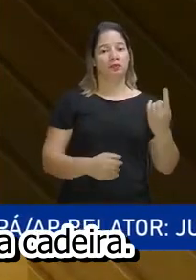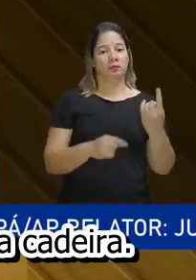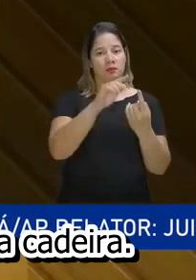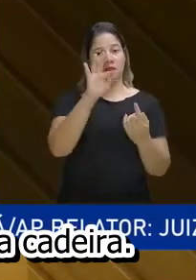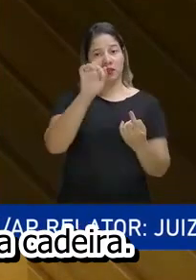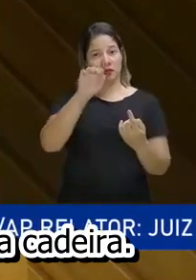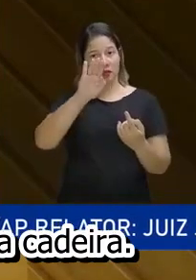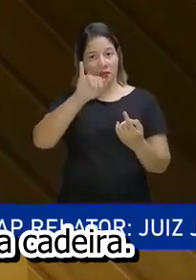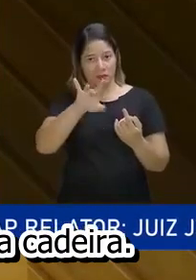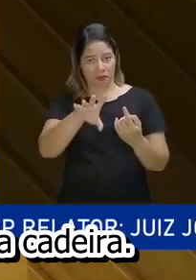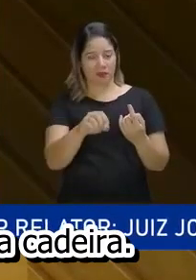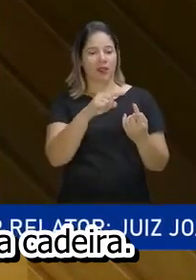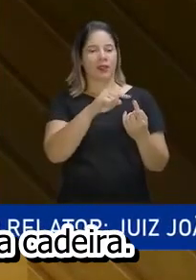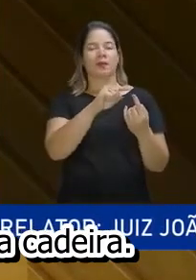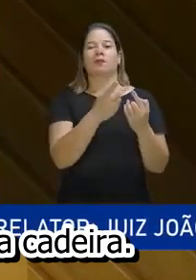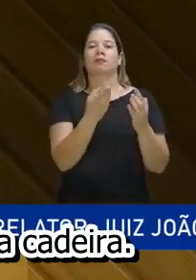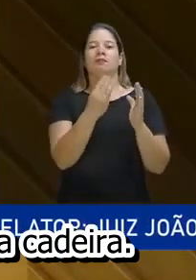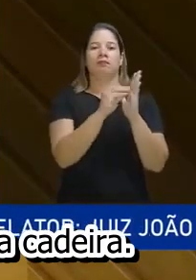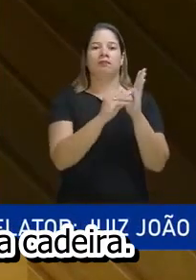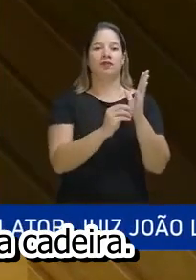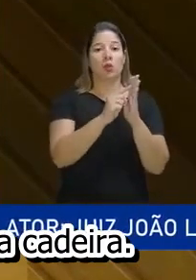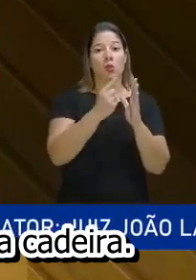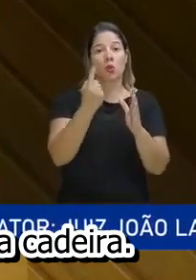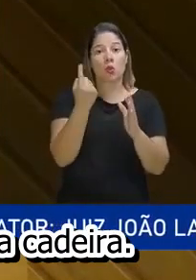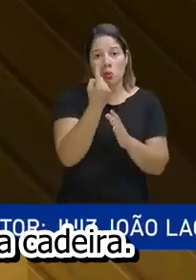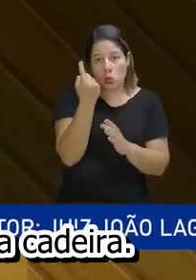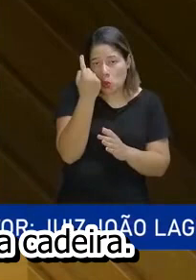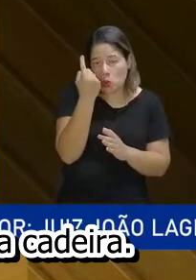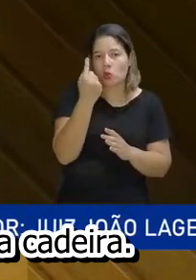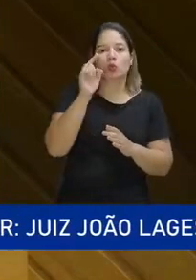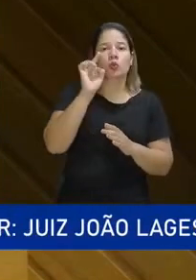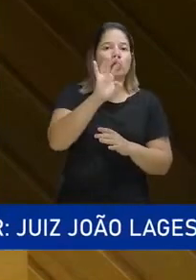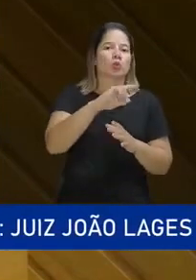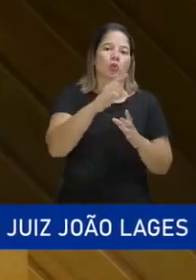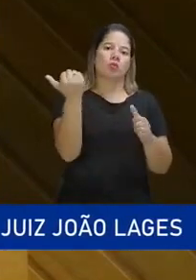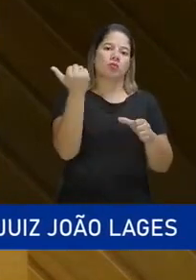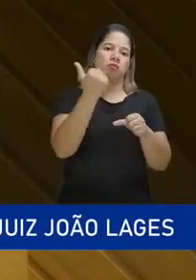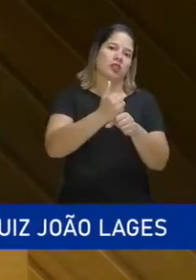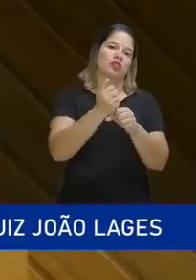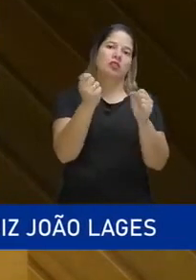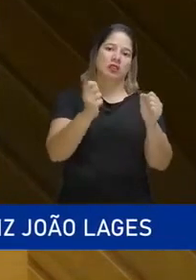Wilson Moreira Jucá, é o único apto a assumir esta cadeira.